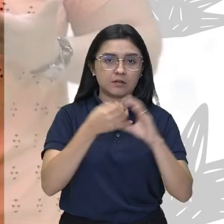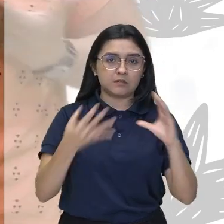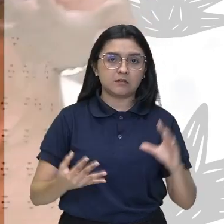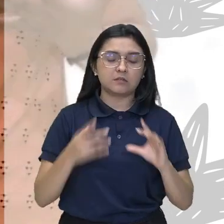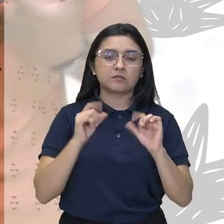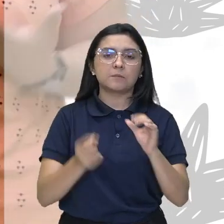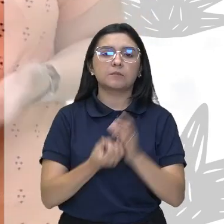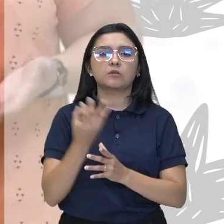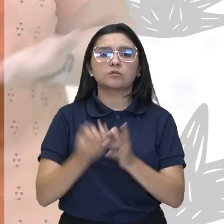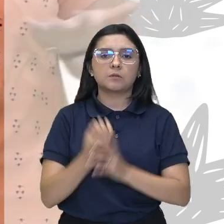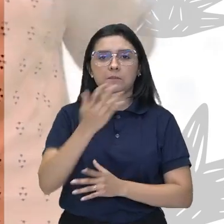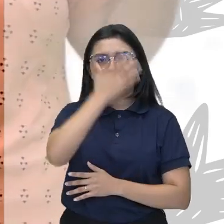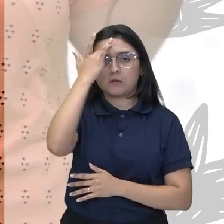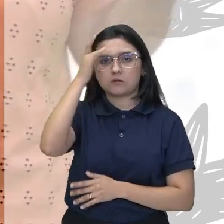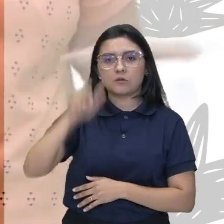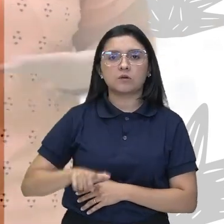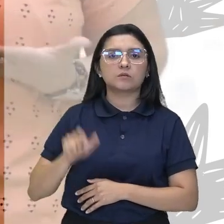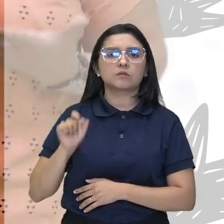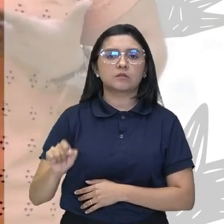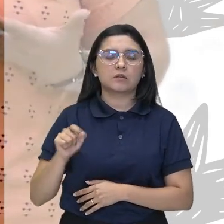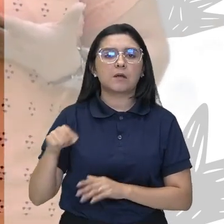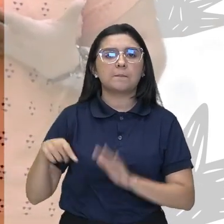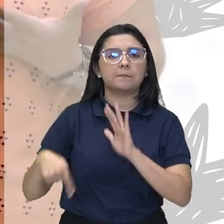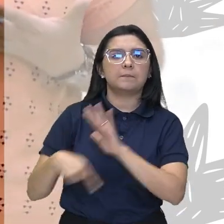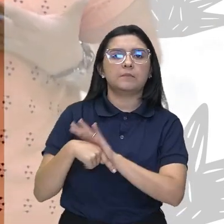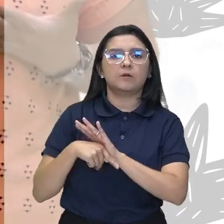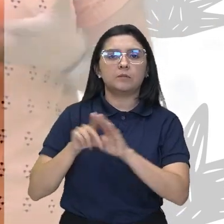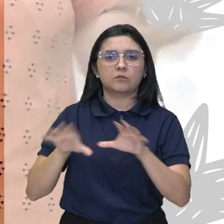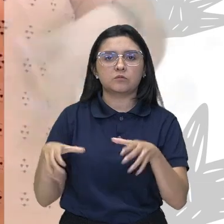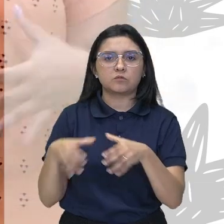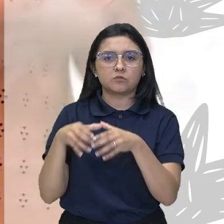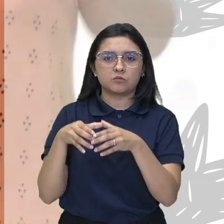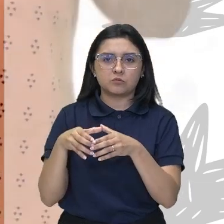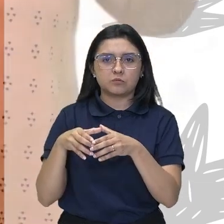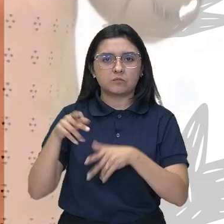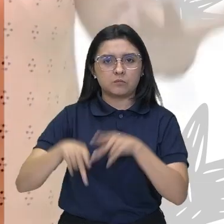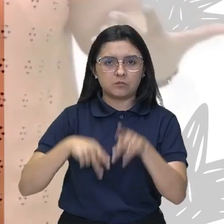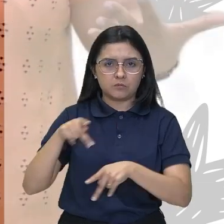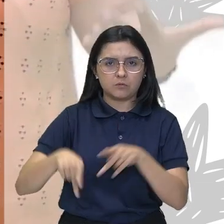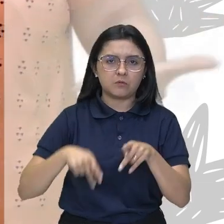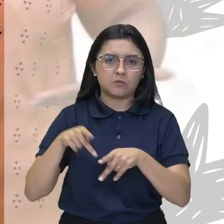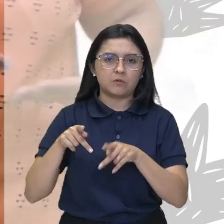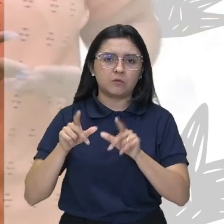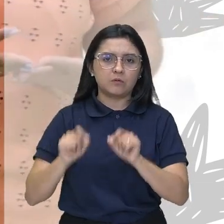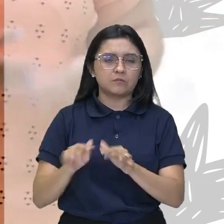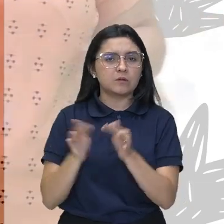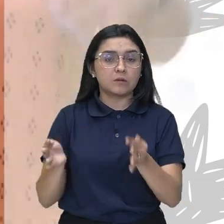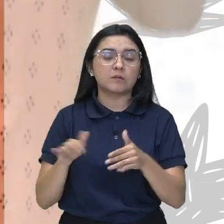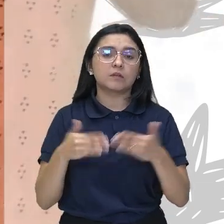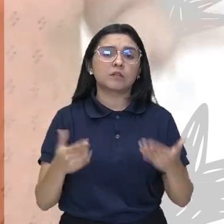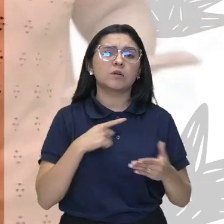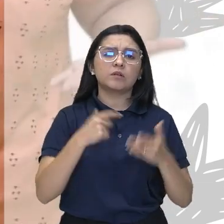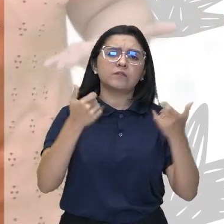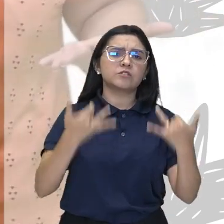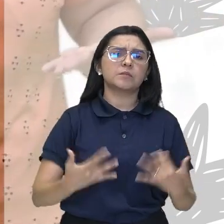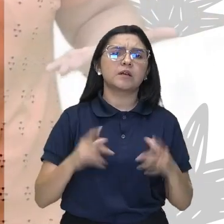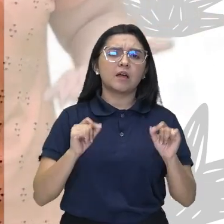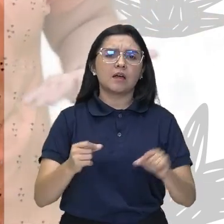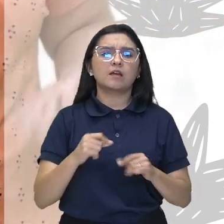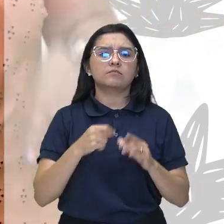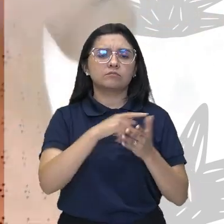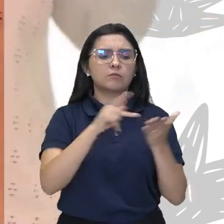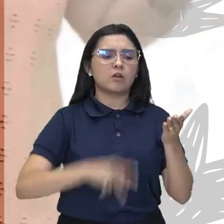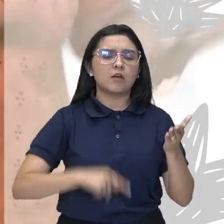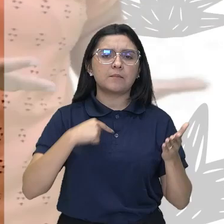serem produzidos por pessoas que são pertencentes às classes mais populares. Então, eles vão retratar nesses poemas a vida